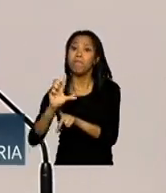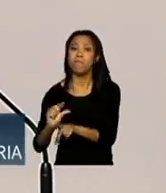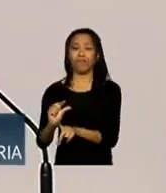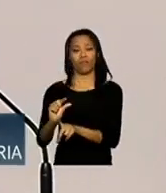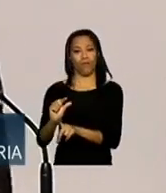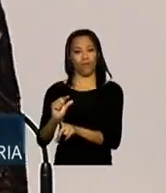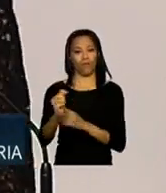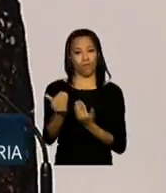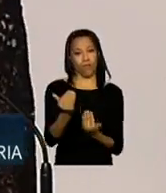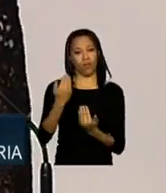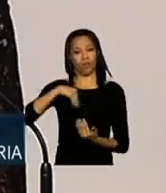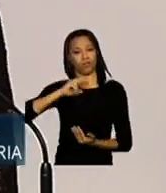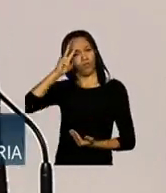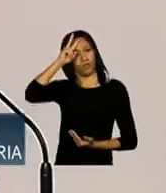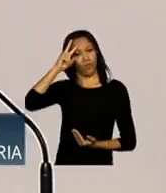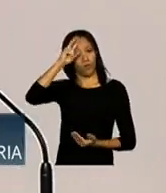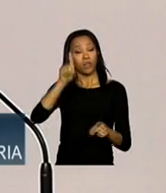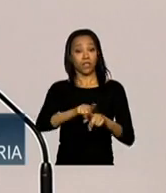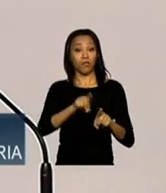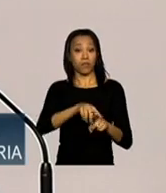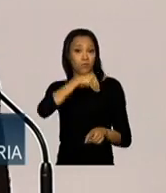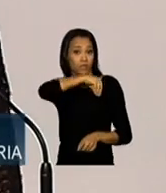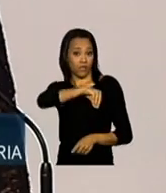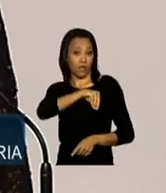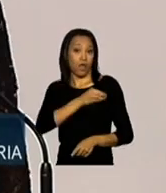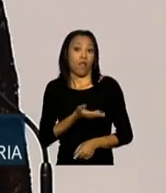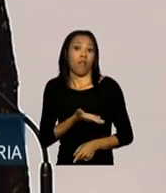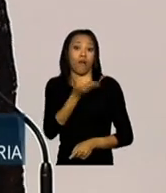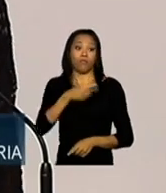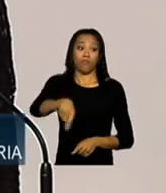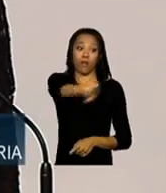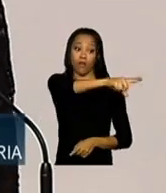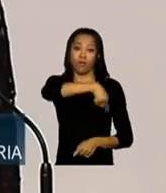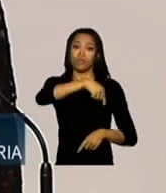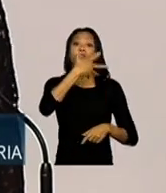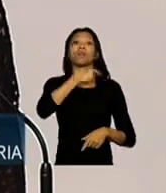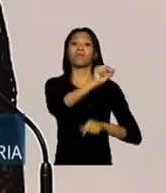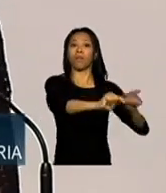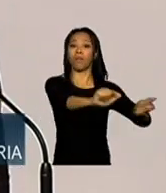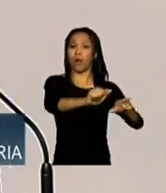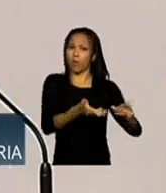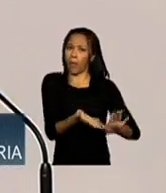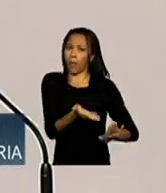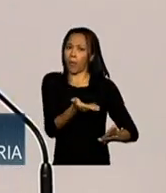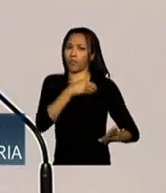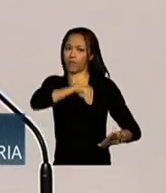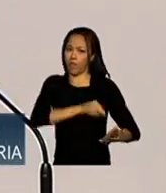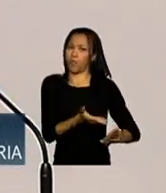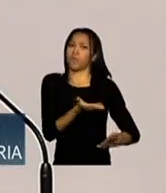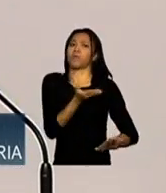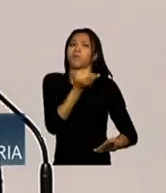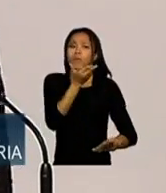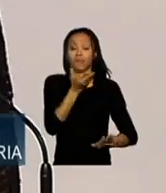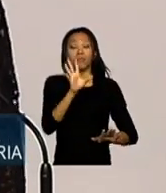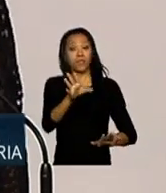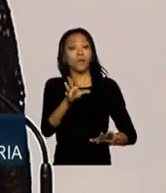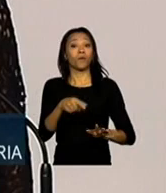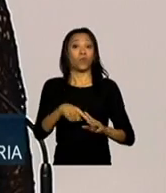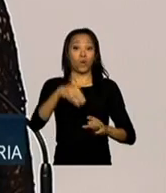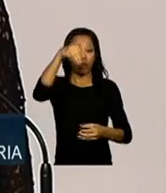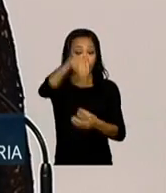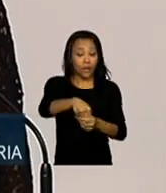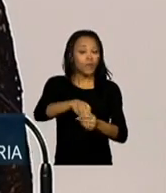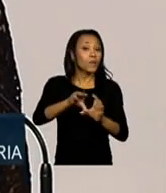história. E a renda dos trabalhadores continua crescendo. O resultado é um mercado interno